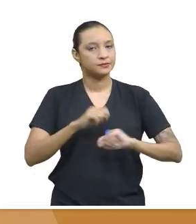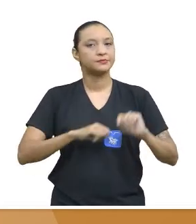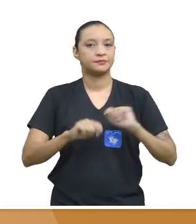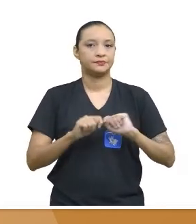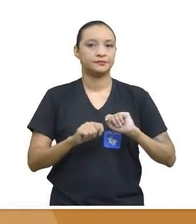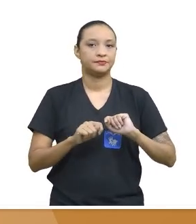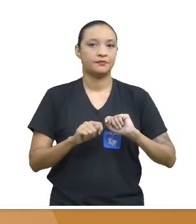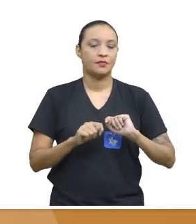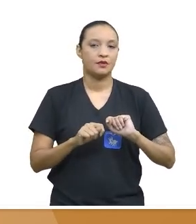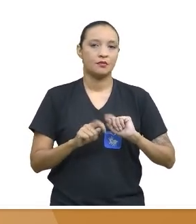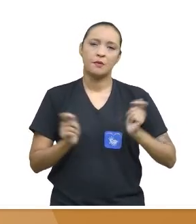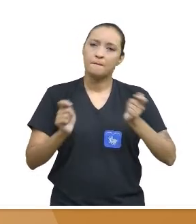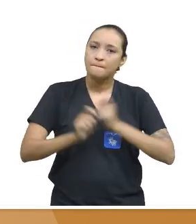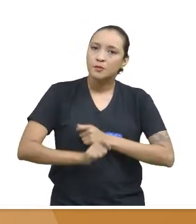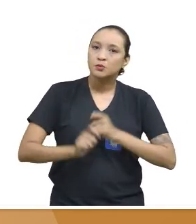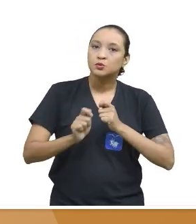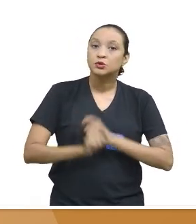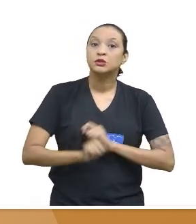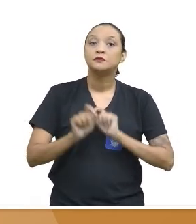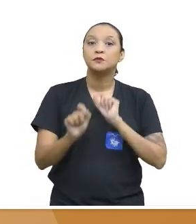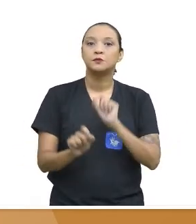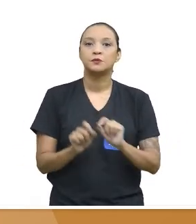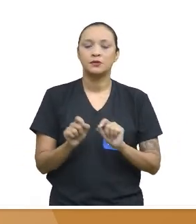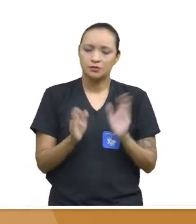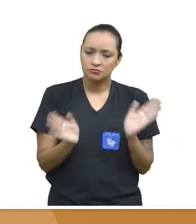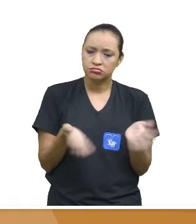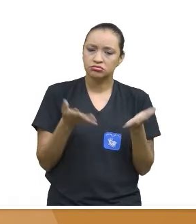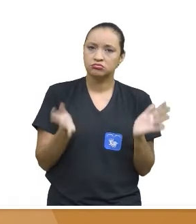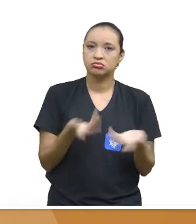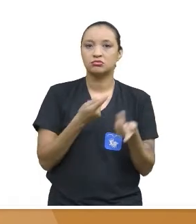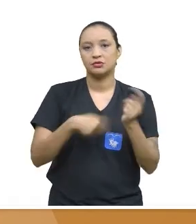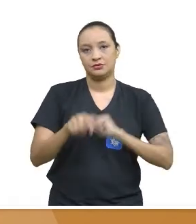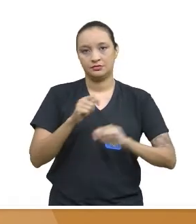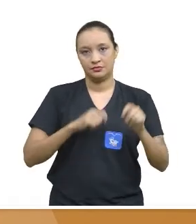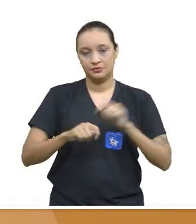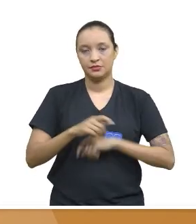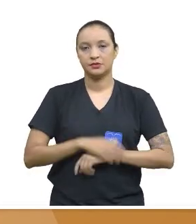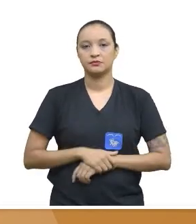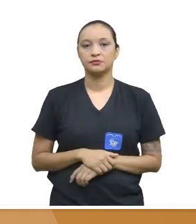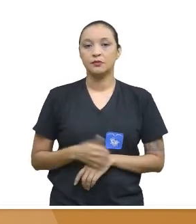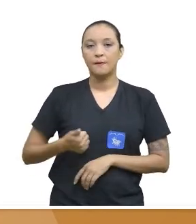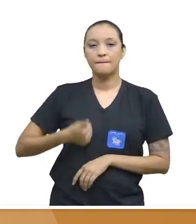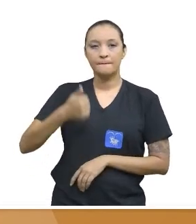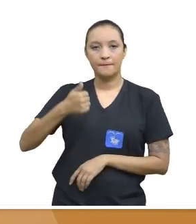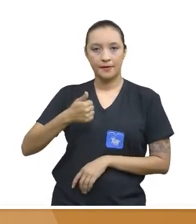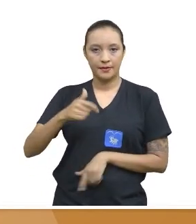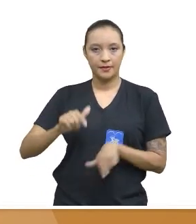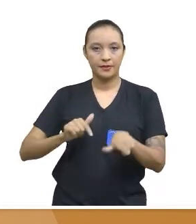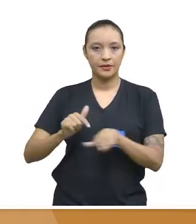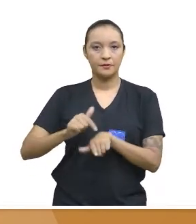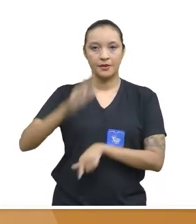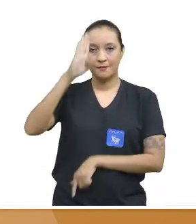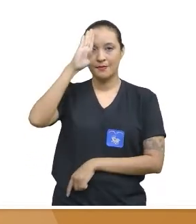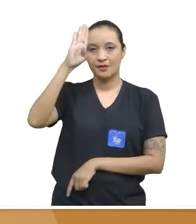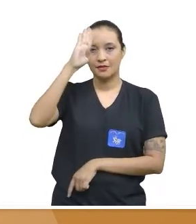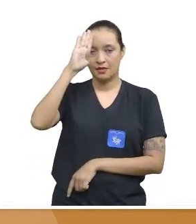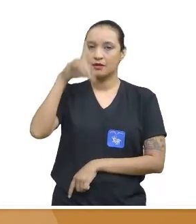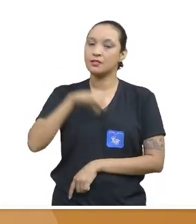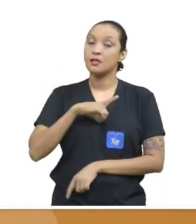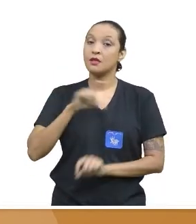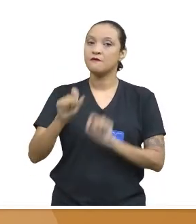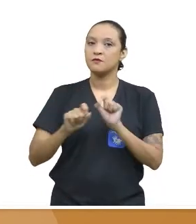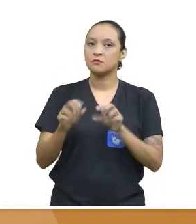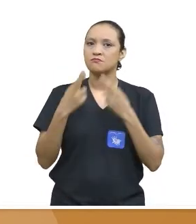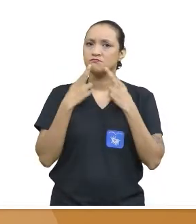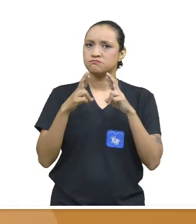eles possam intervir nessa economia. Tá? Então diz aqui, as primeiras ações militares receberam duras repressões. A gente